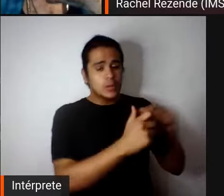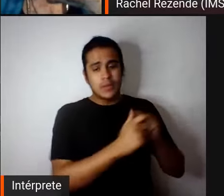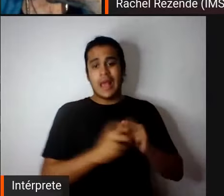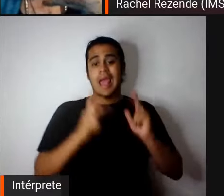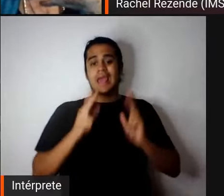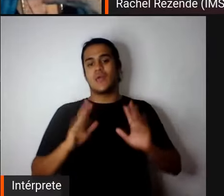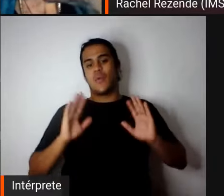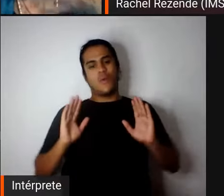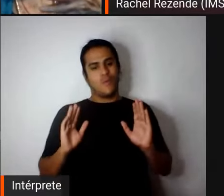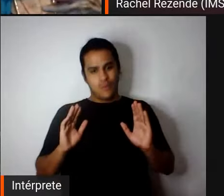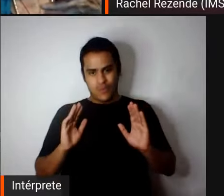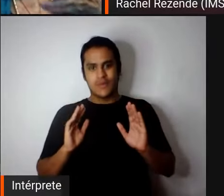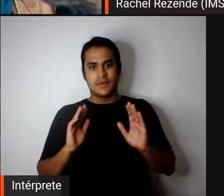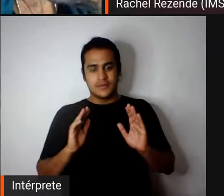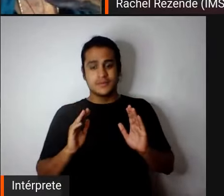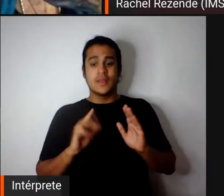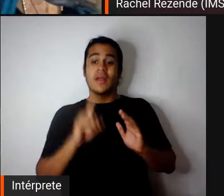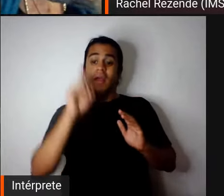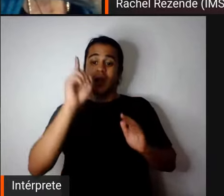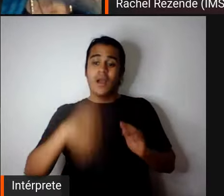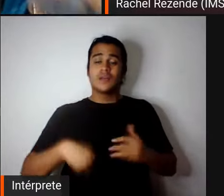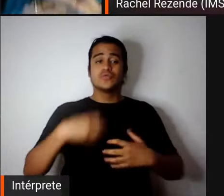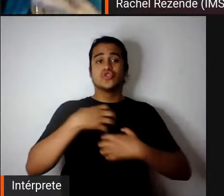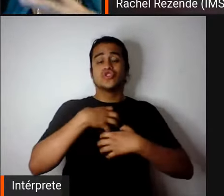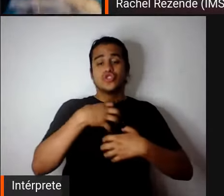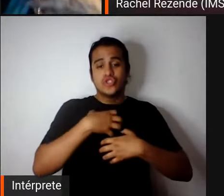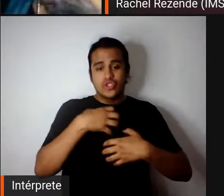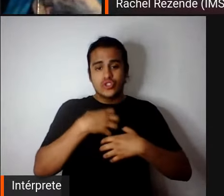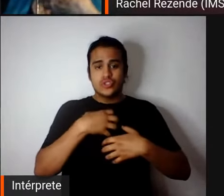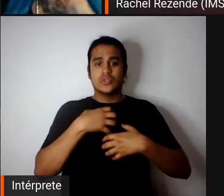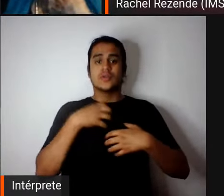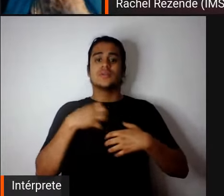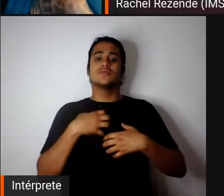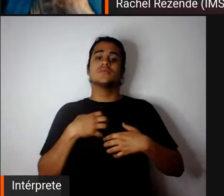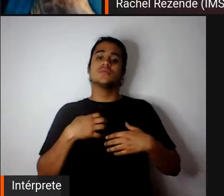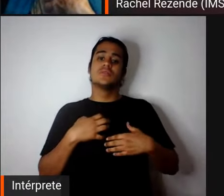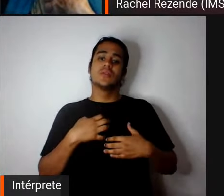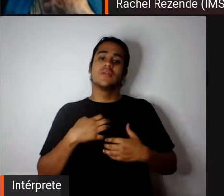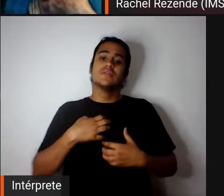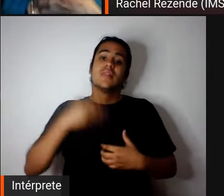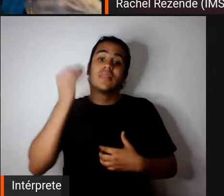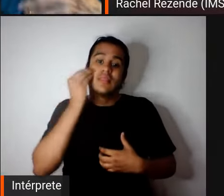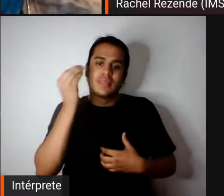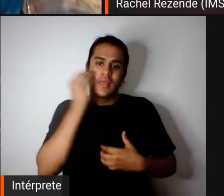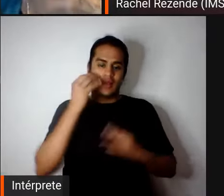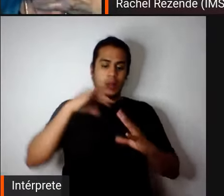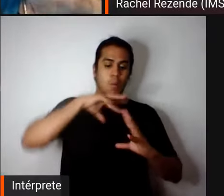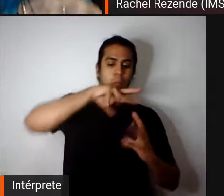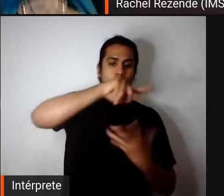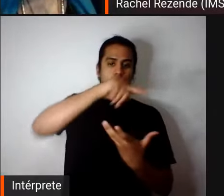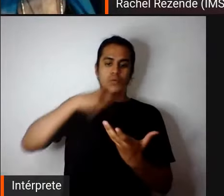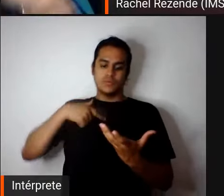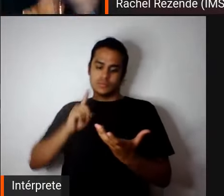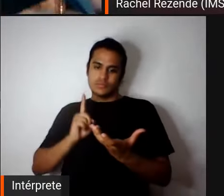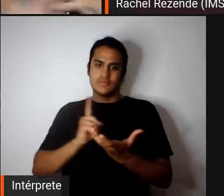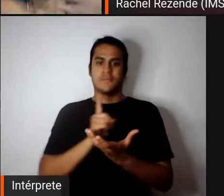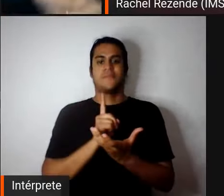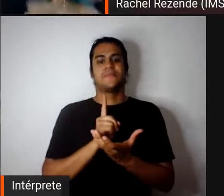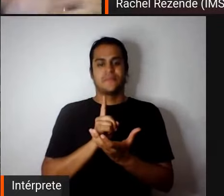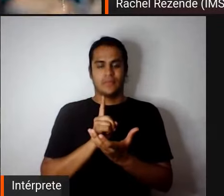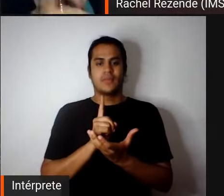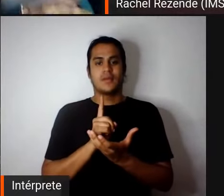são maneiras que você tenta pertencer ao mundo. E eu, em especial, como